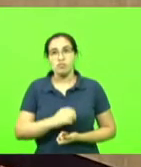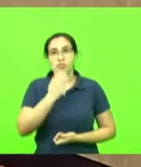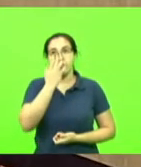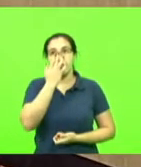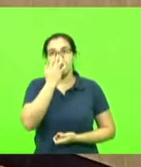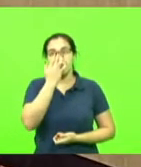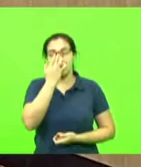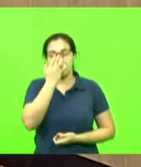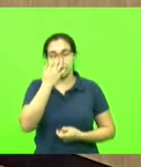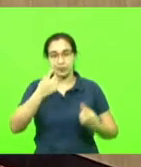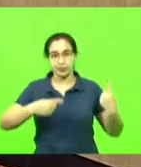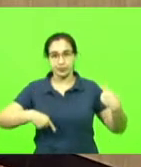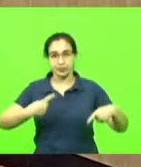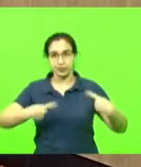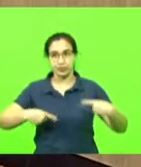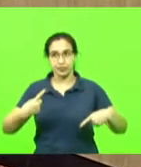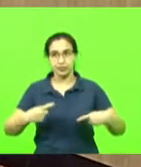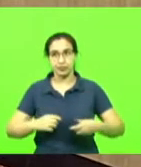Continua a discussão.